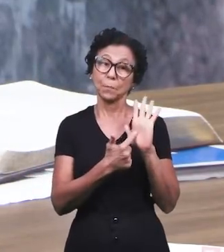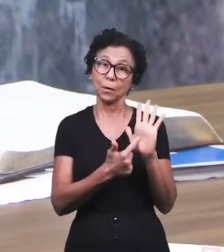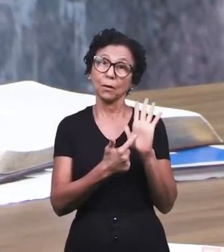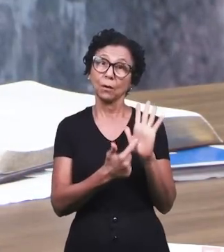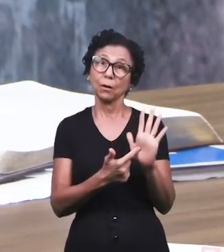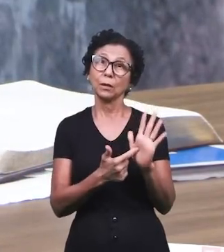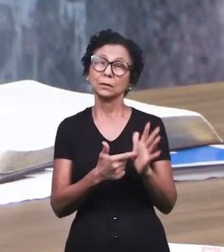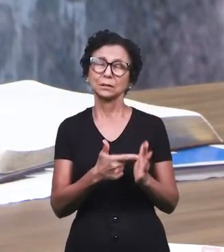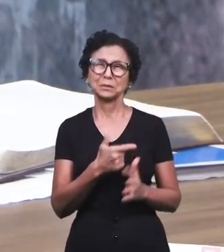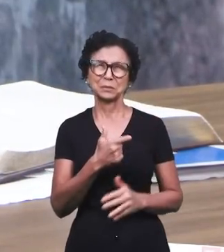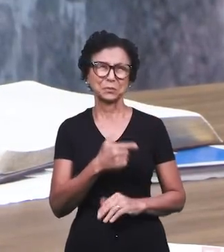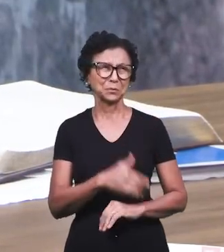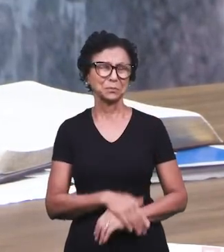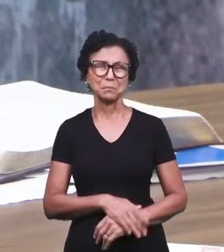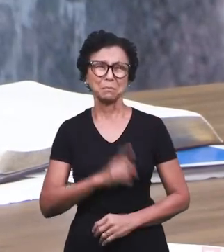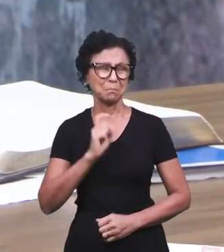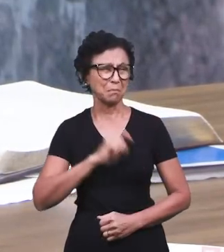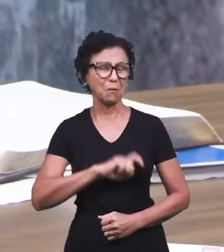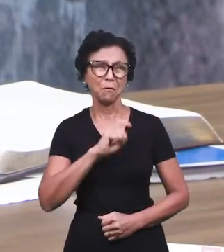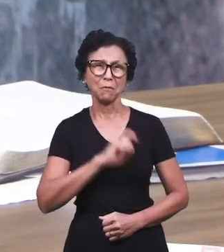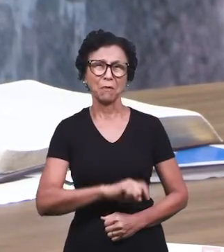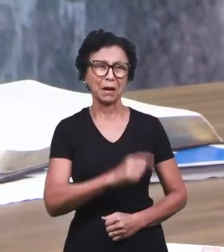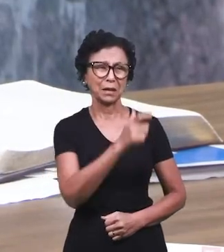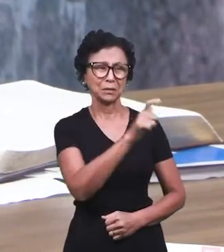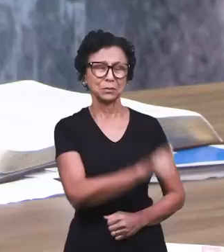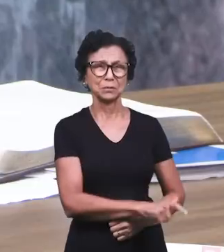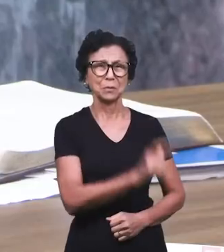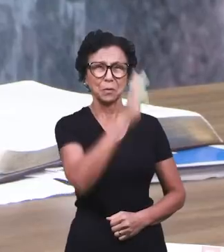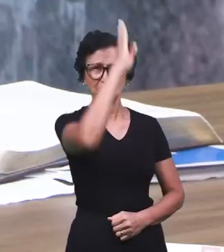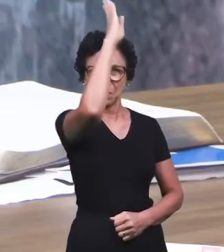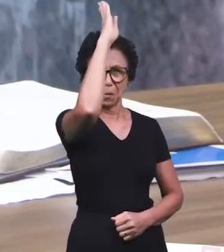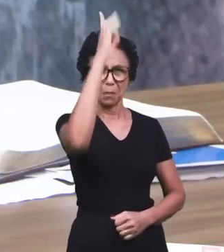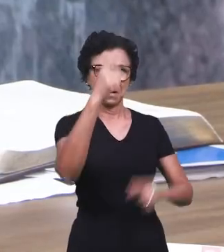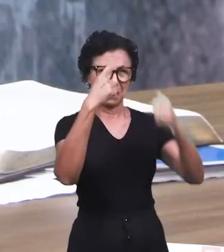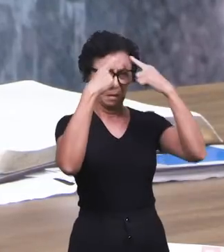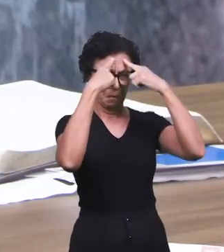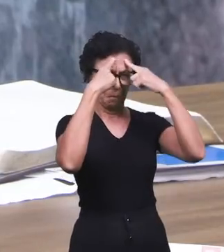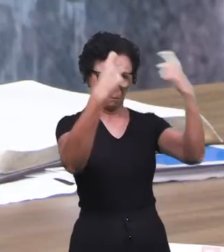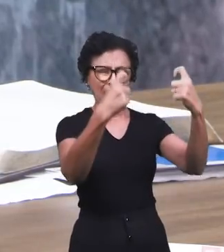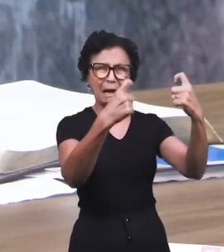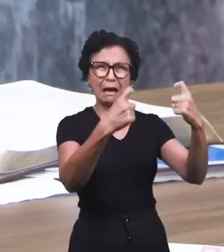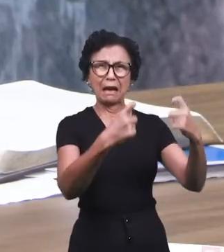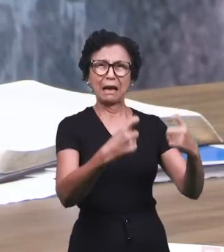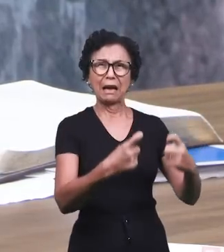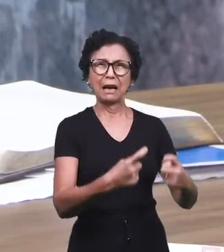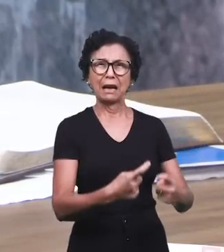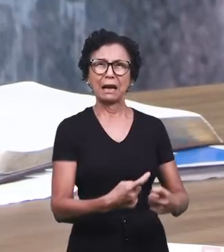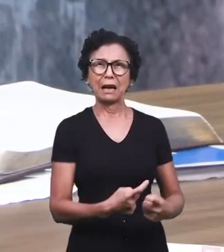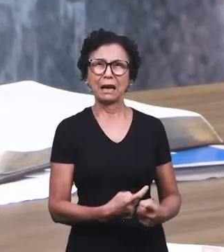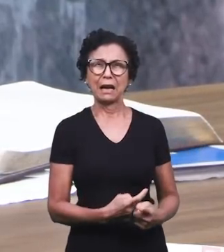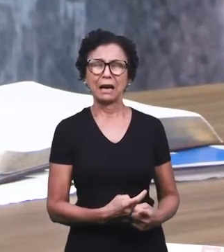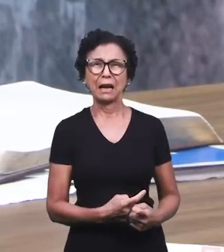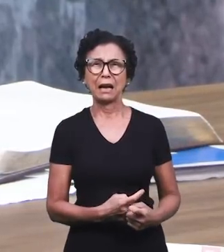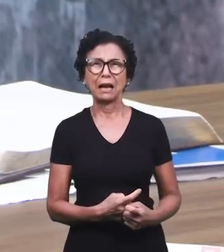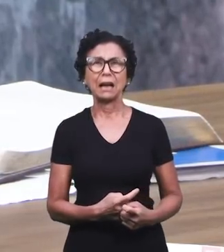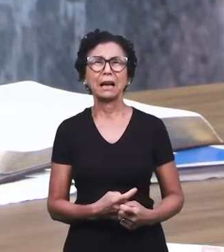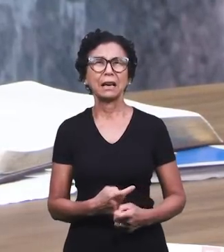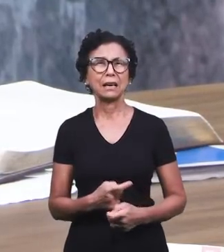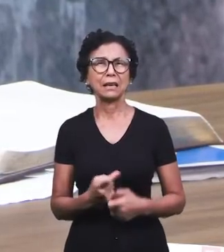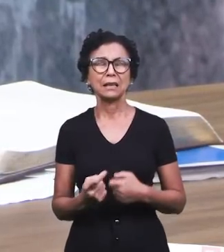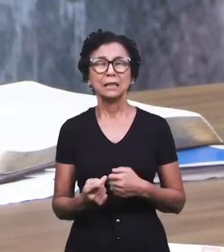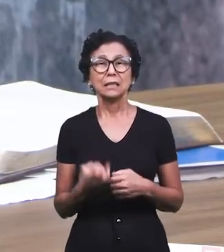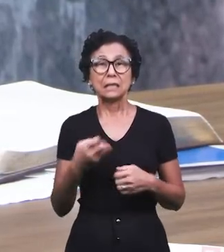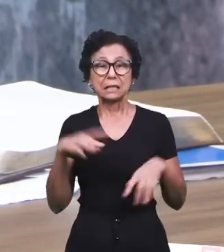homens extremamente impiedosos, violentos, que reprimiam com extrema brutalidade qualquer tipo